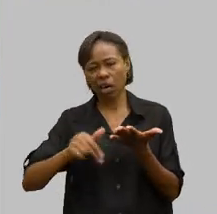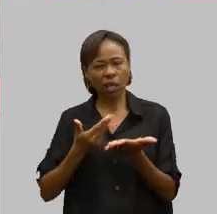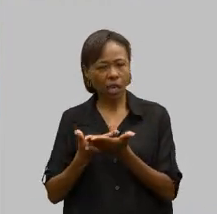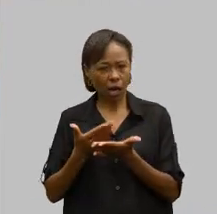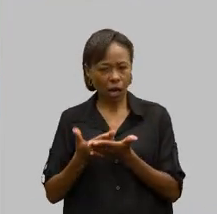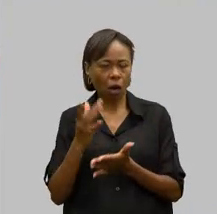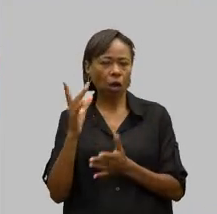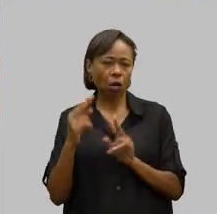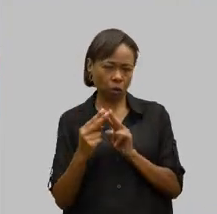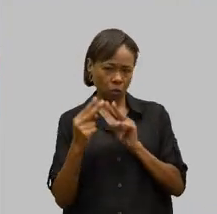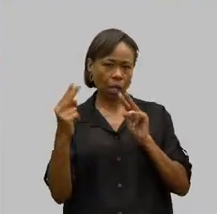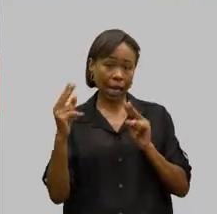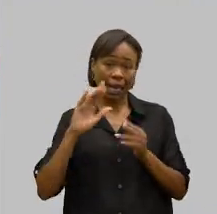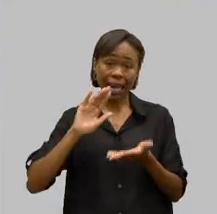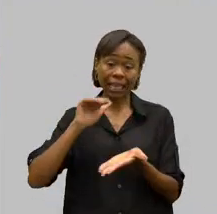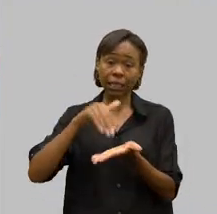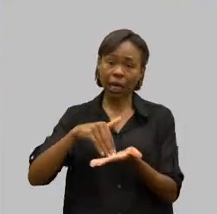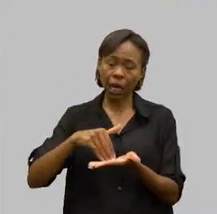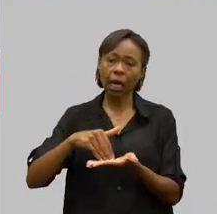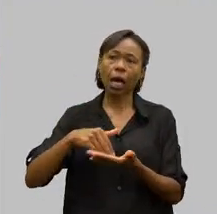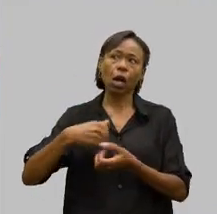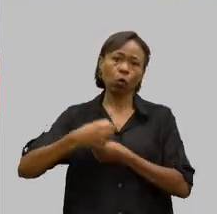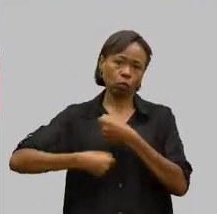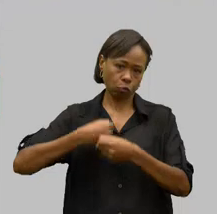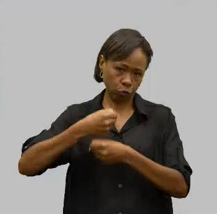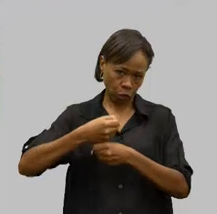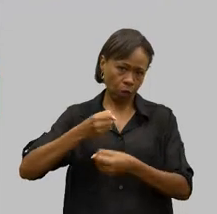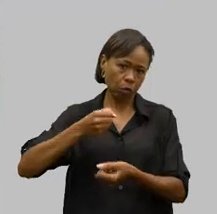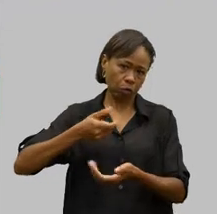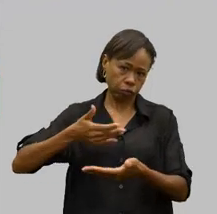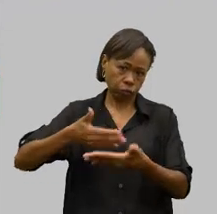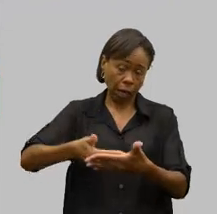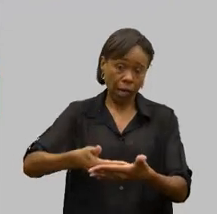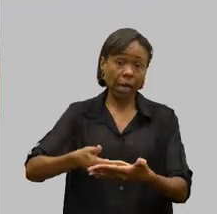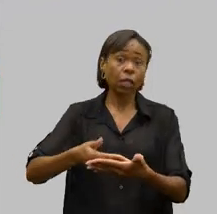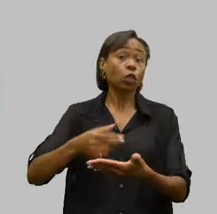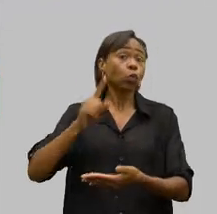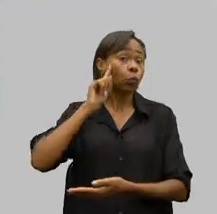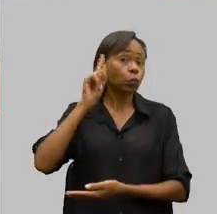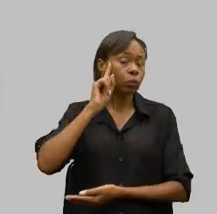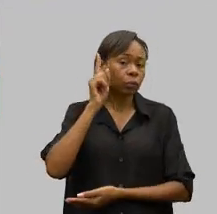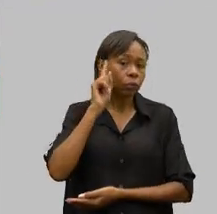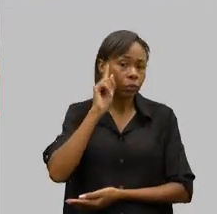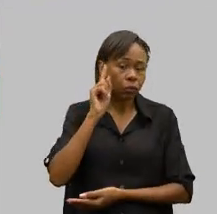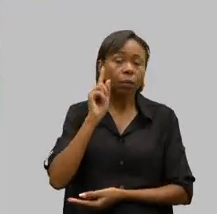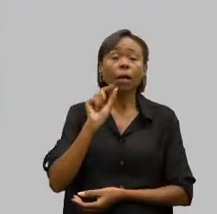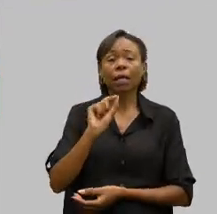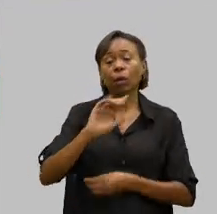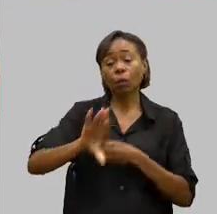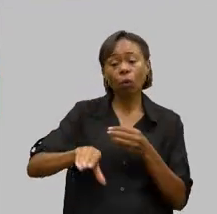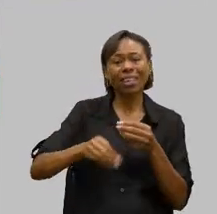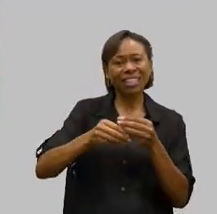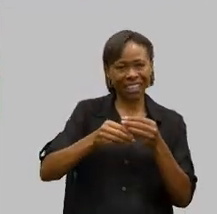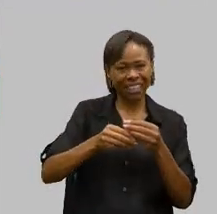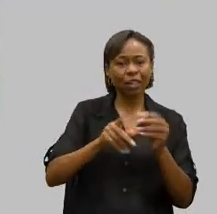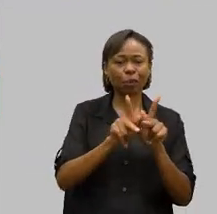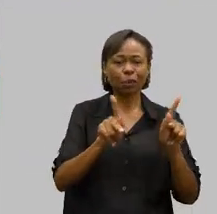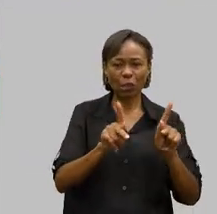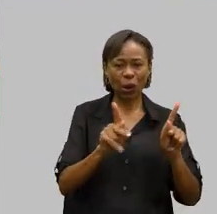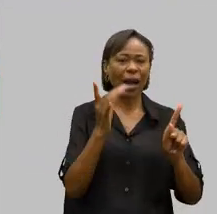ano. Isso, contingeniamento, diário, diário, para que eles possam ter uma complementação do que o professor está dando em sala de aula. não é algo